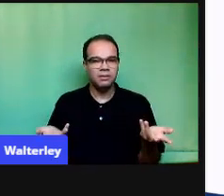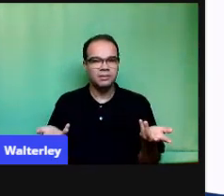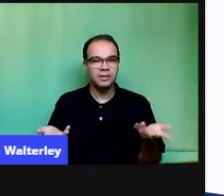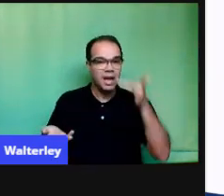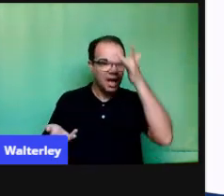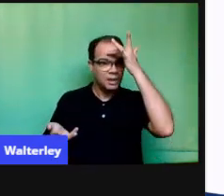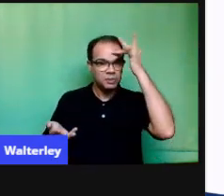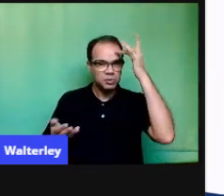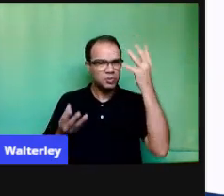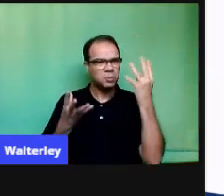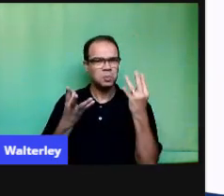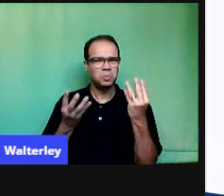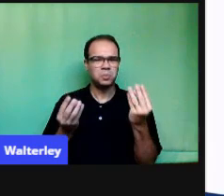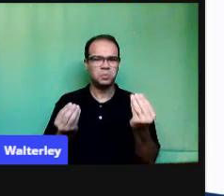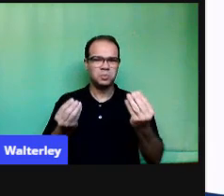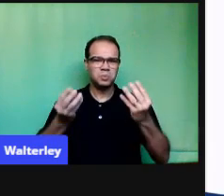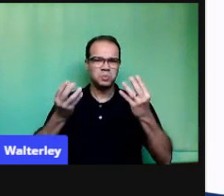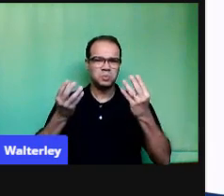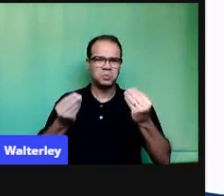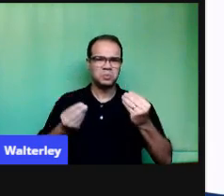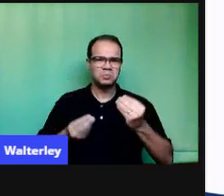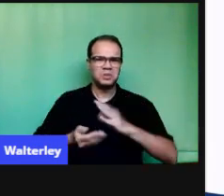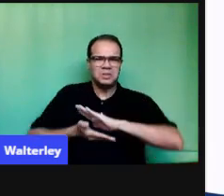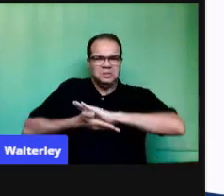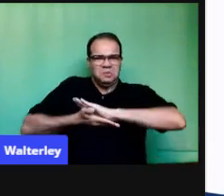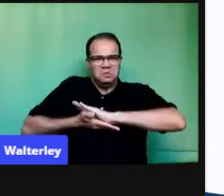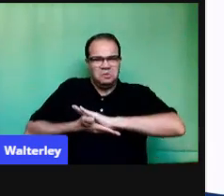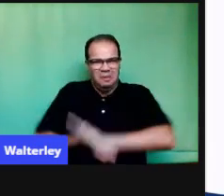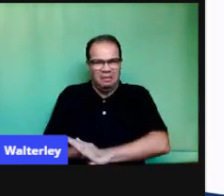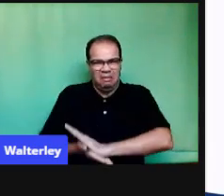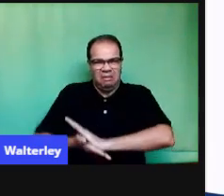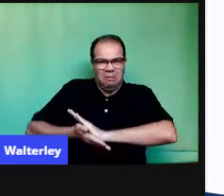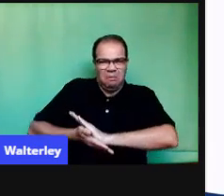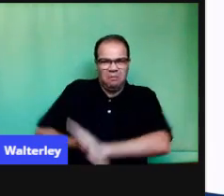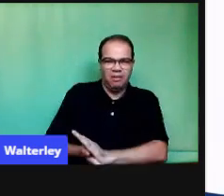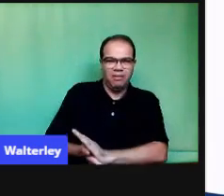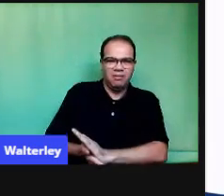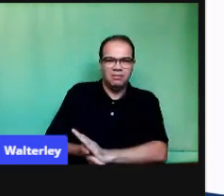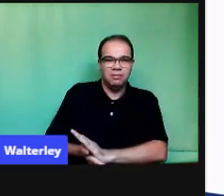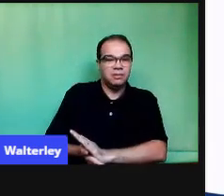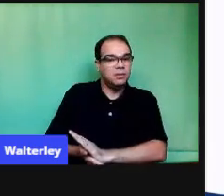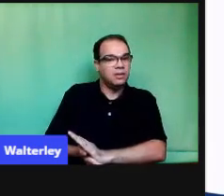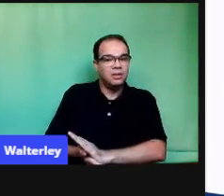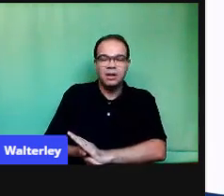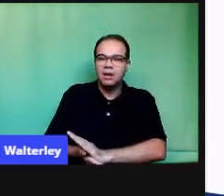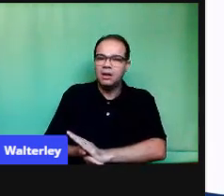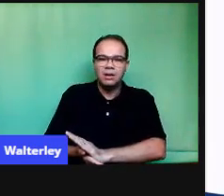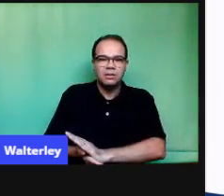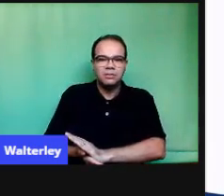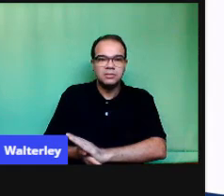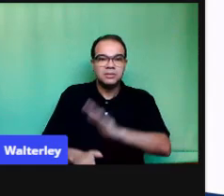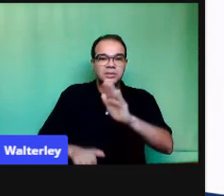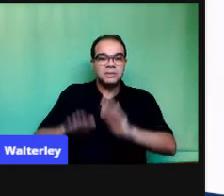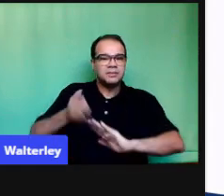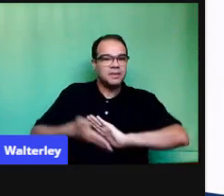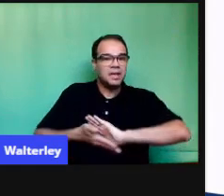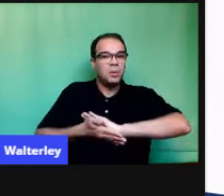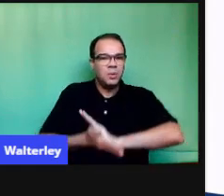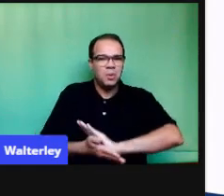das vezes, não são cruéis por serem cruéis. Elas são cruéis por